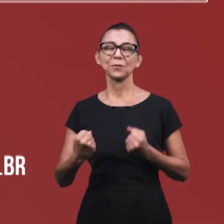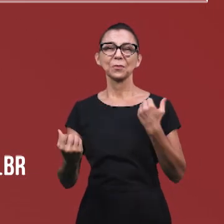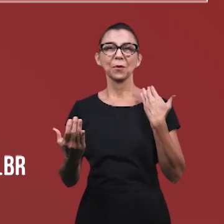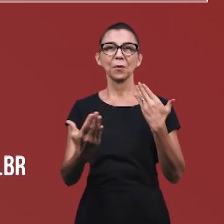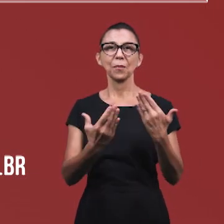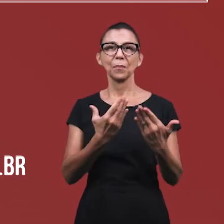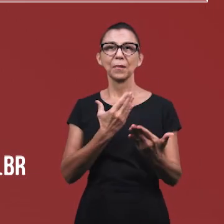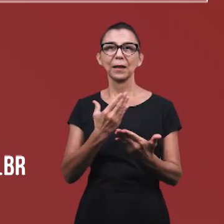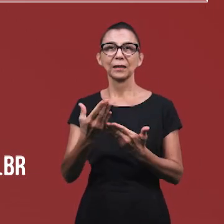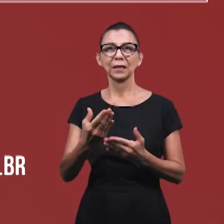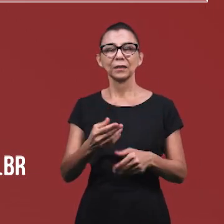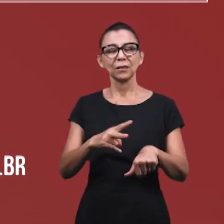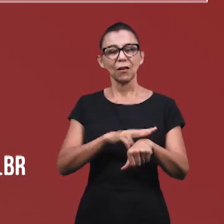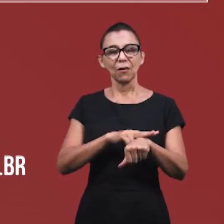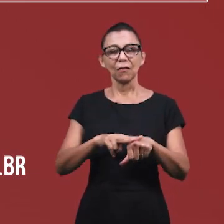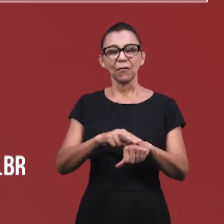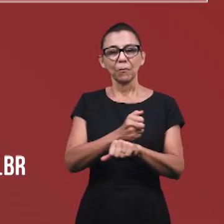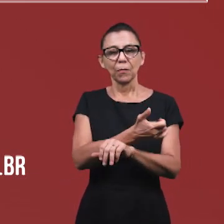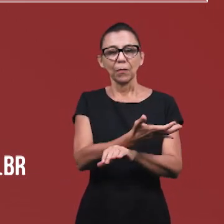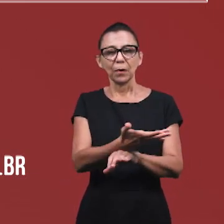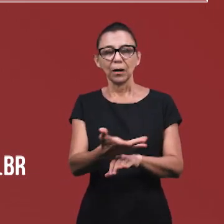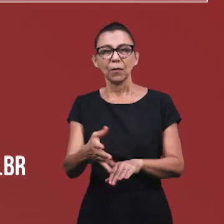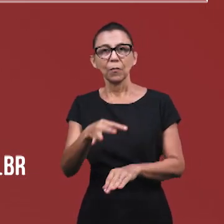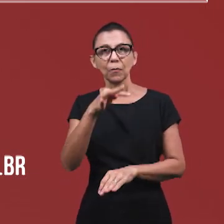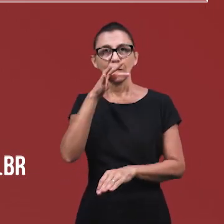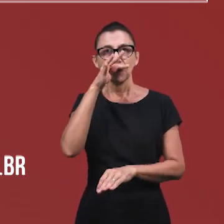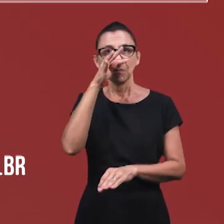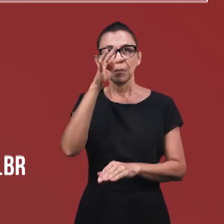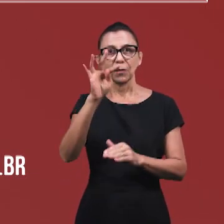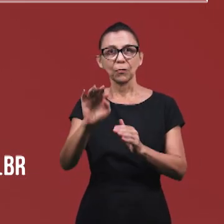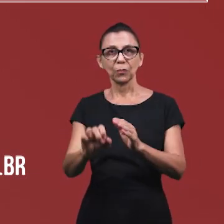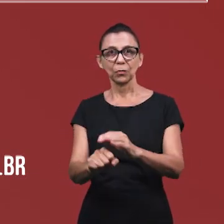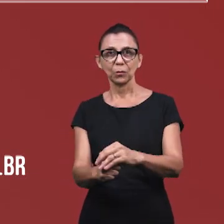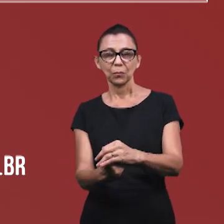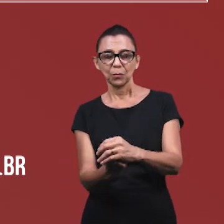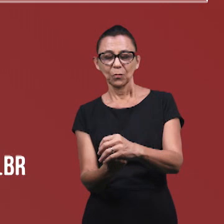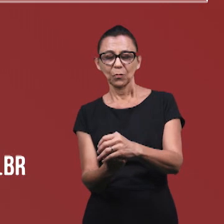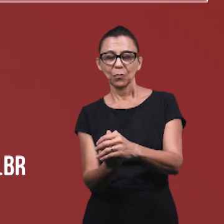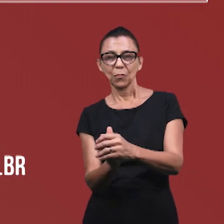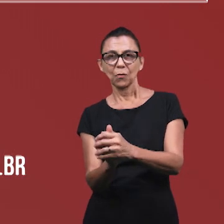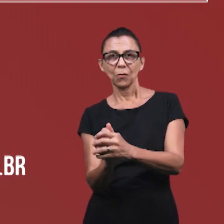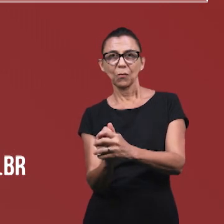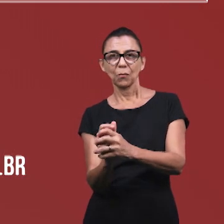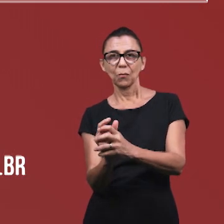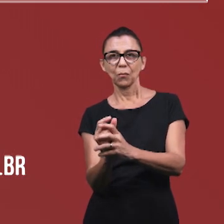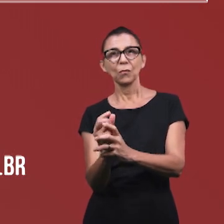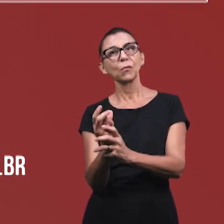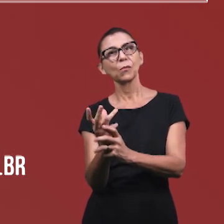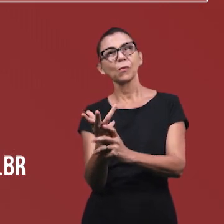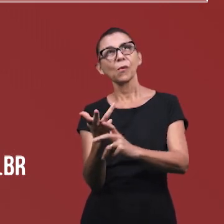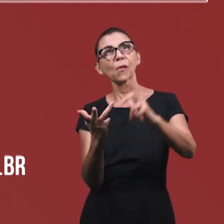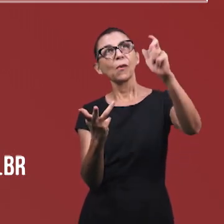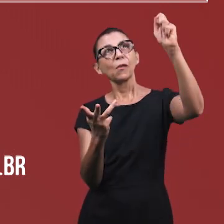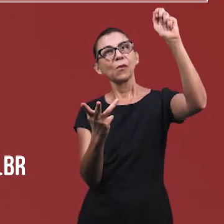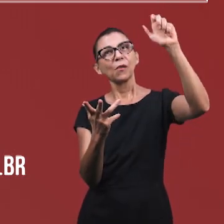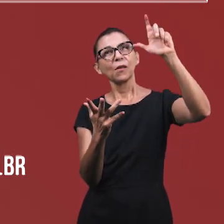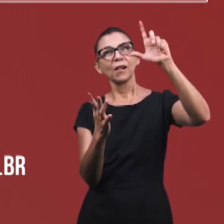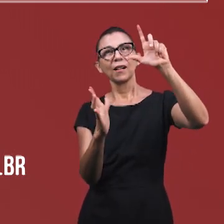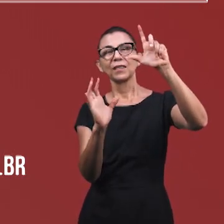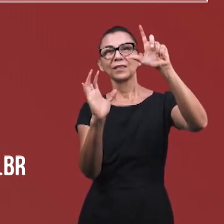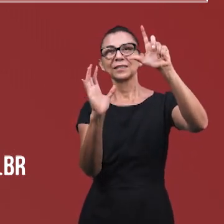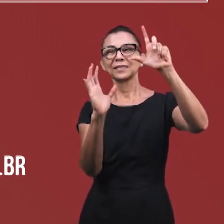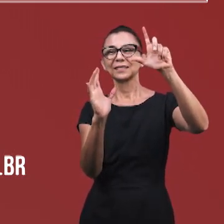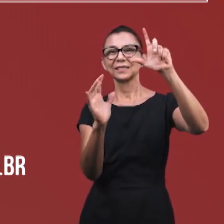desponta para a luz do sol. Assim brilhou um dia